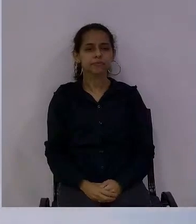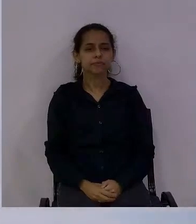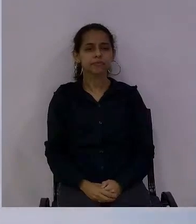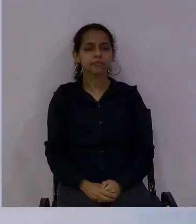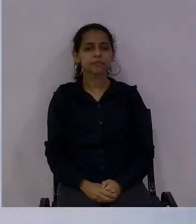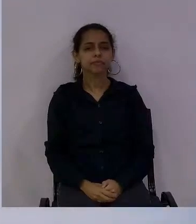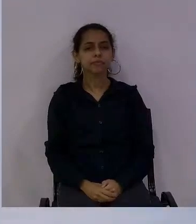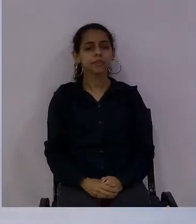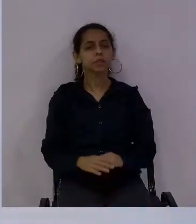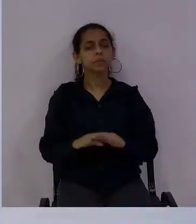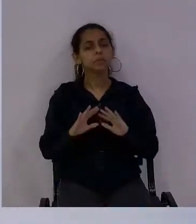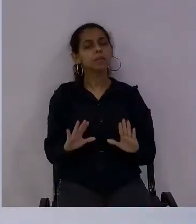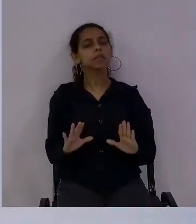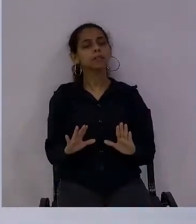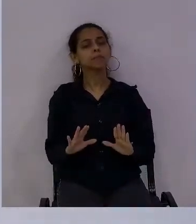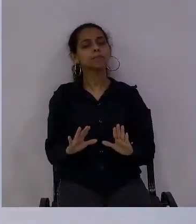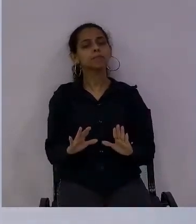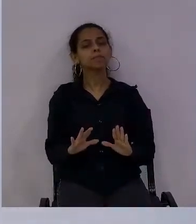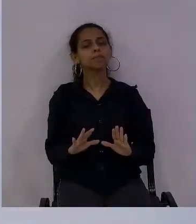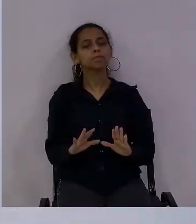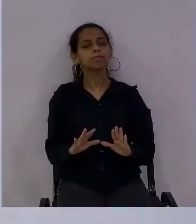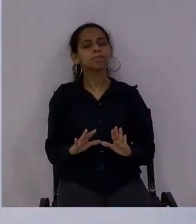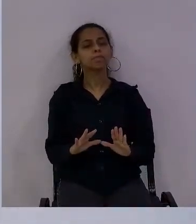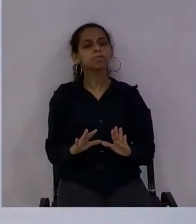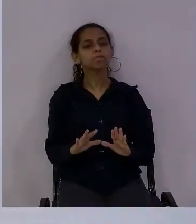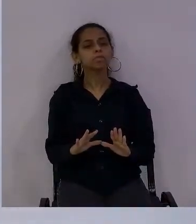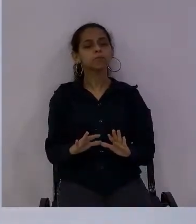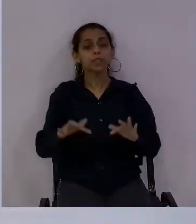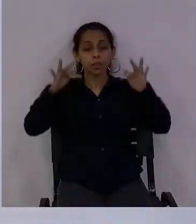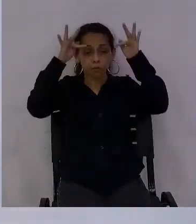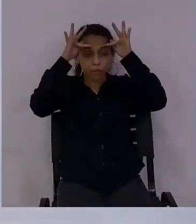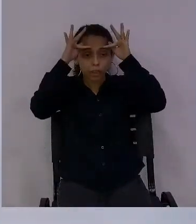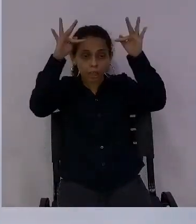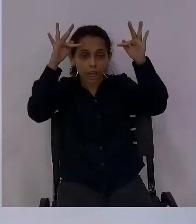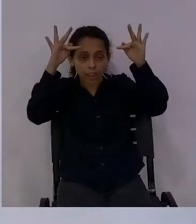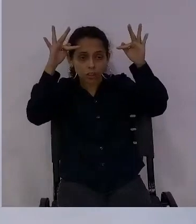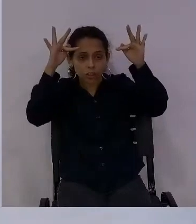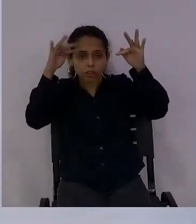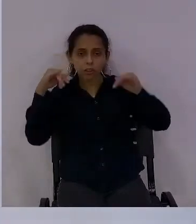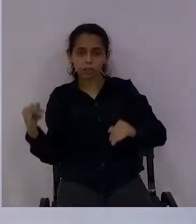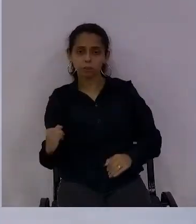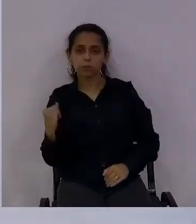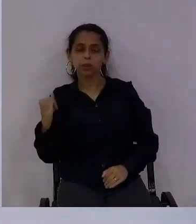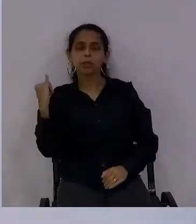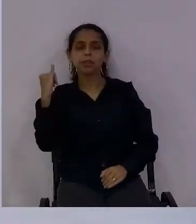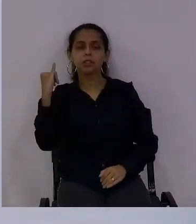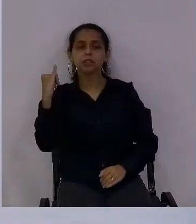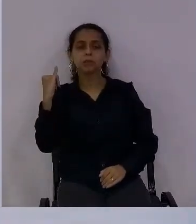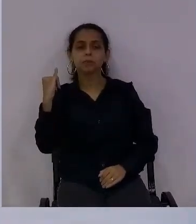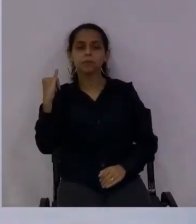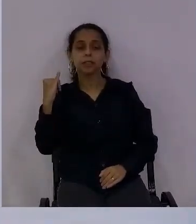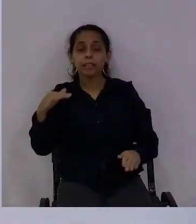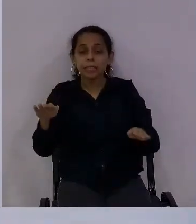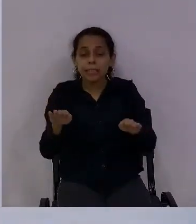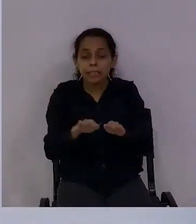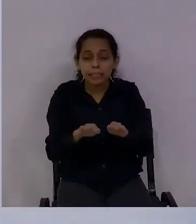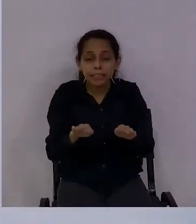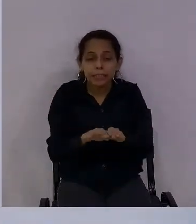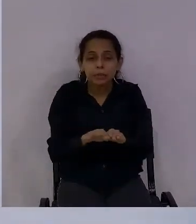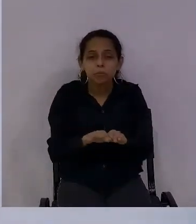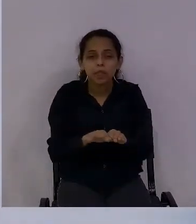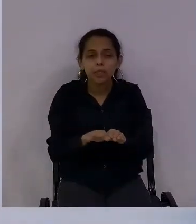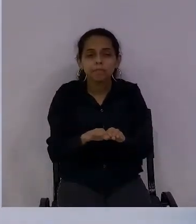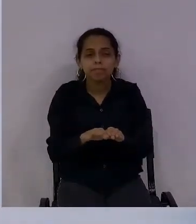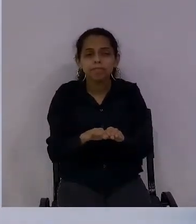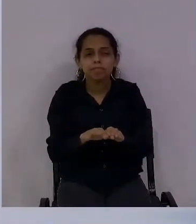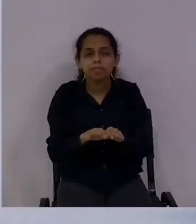Mas isso não tem a ver apenas com a fidelidade do Senhor. Isso também tem a ver com a legitimidade.